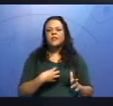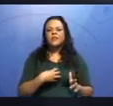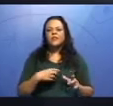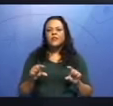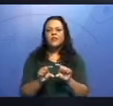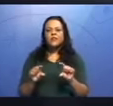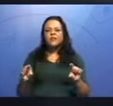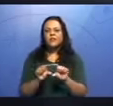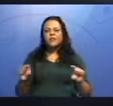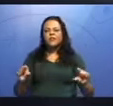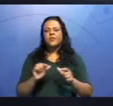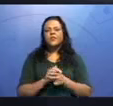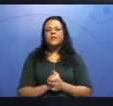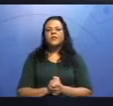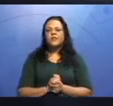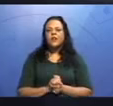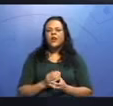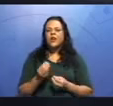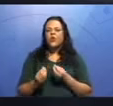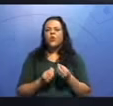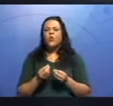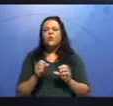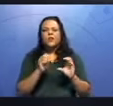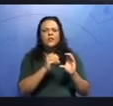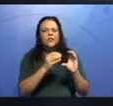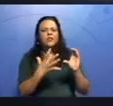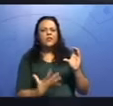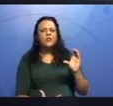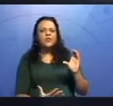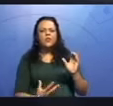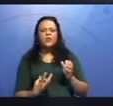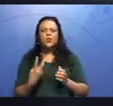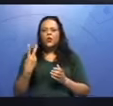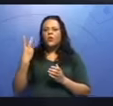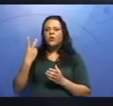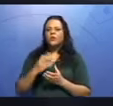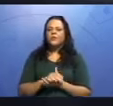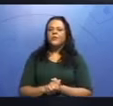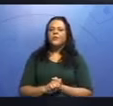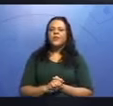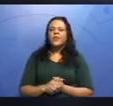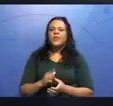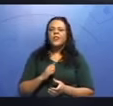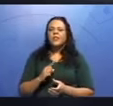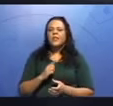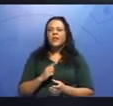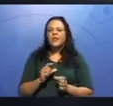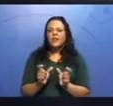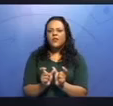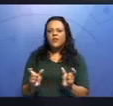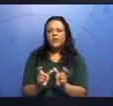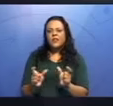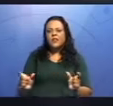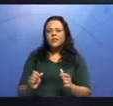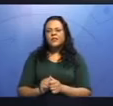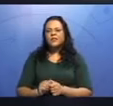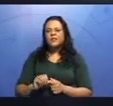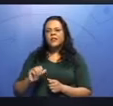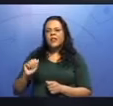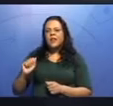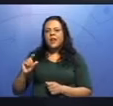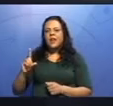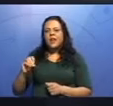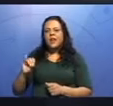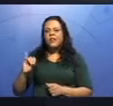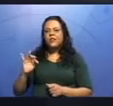seguir como as conjunções coordenativas são classificadas. Há uma classificação. As aditivas são chamadas assim